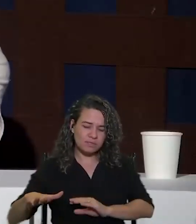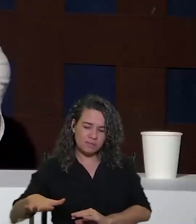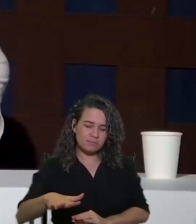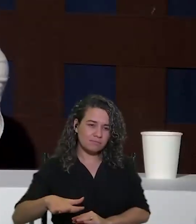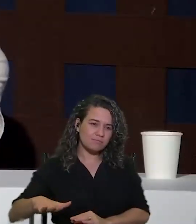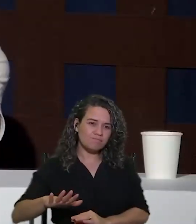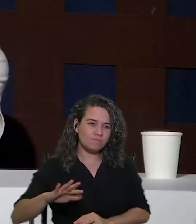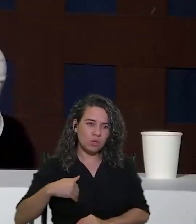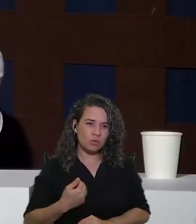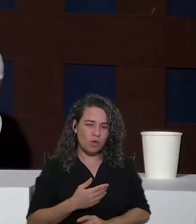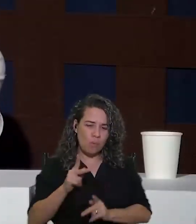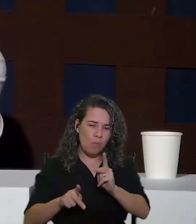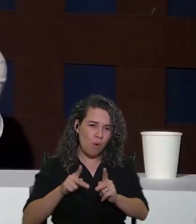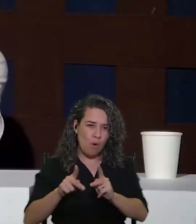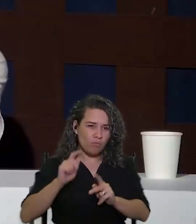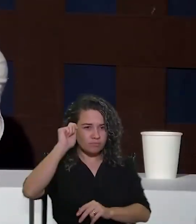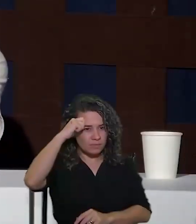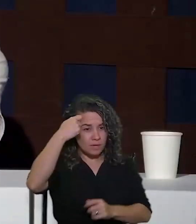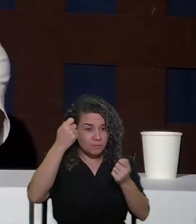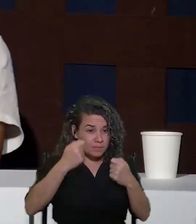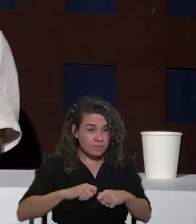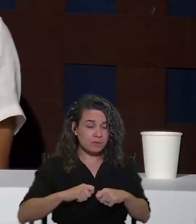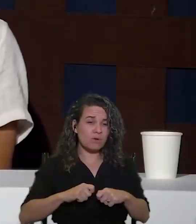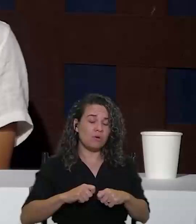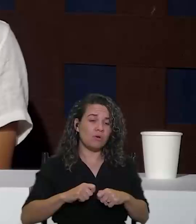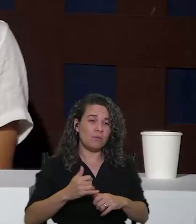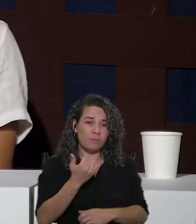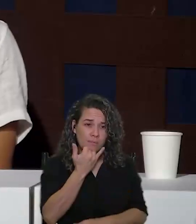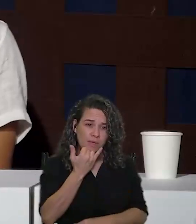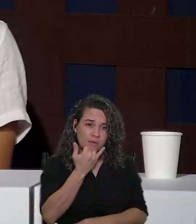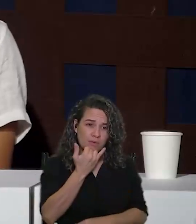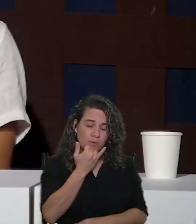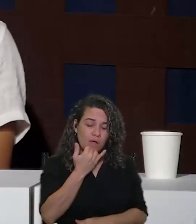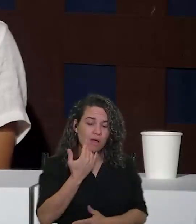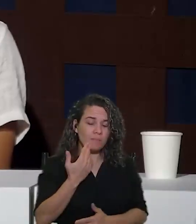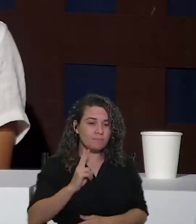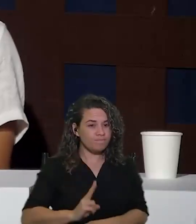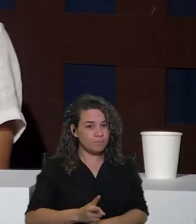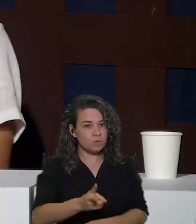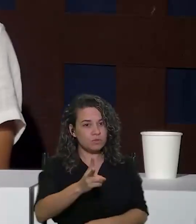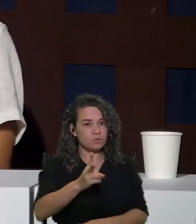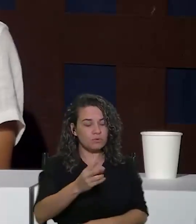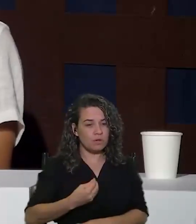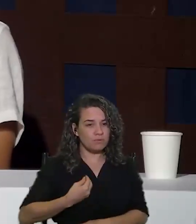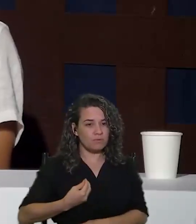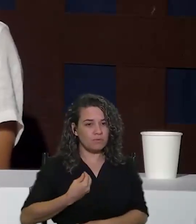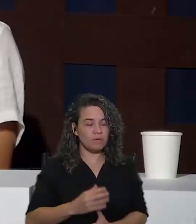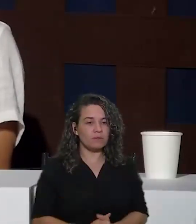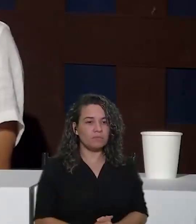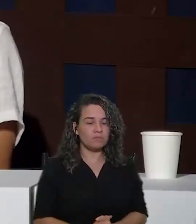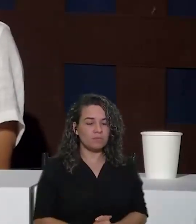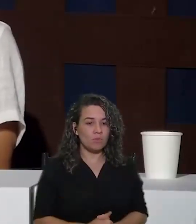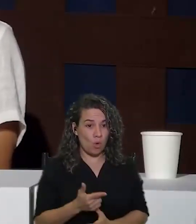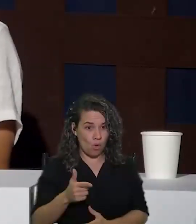foram feitas também em nome desse mar, né? Mas uma fala desse pescador lá da Martinica, que